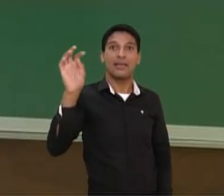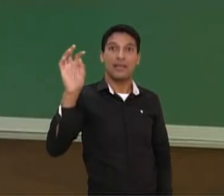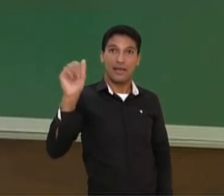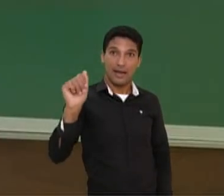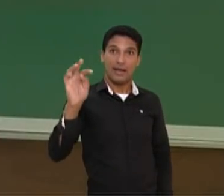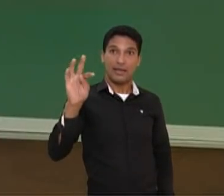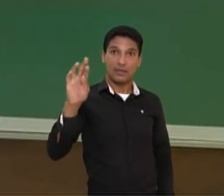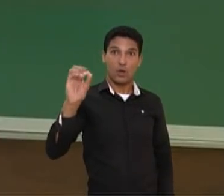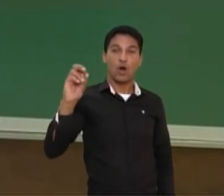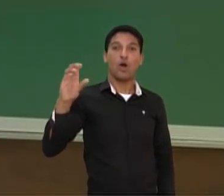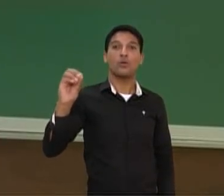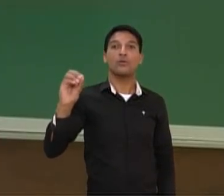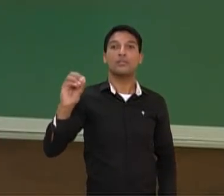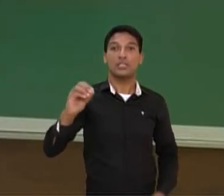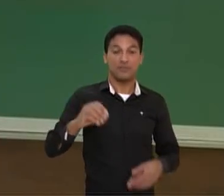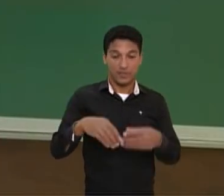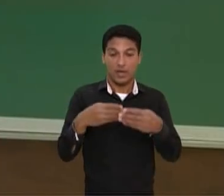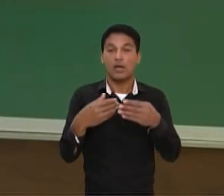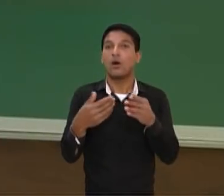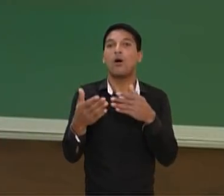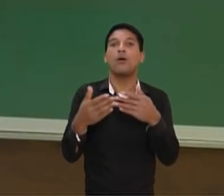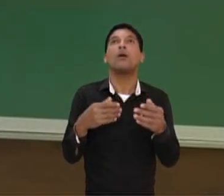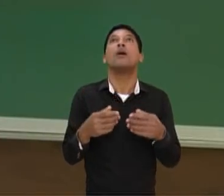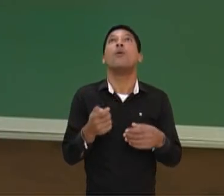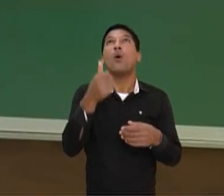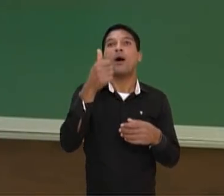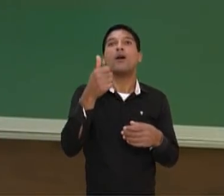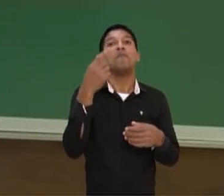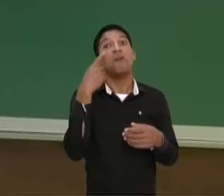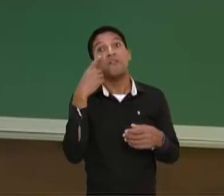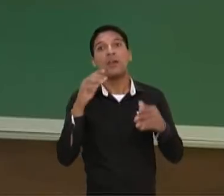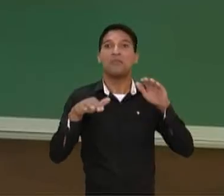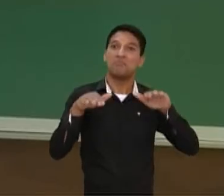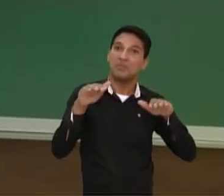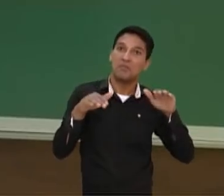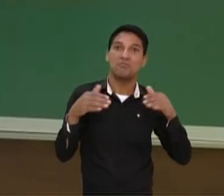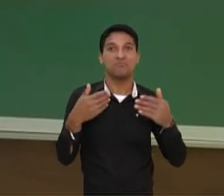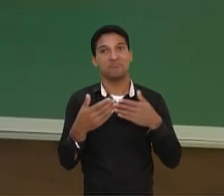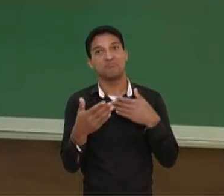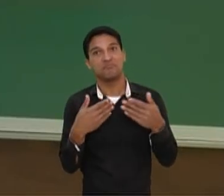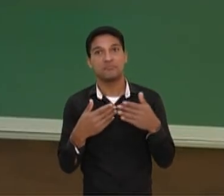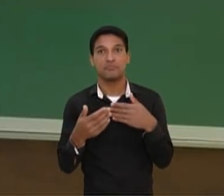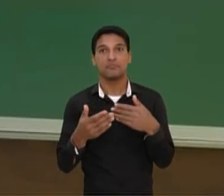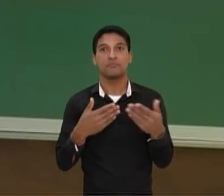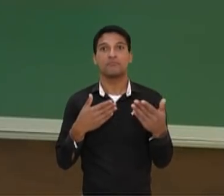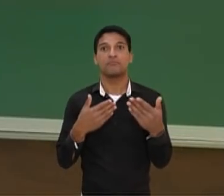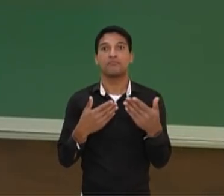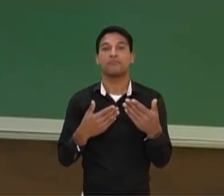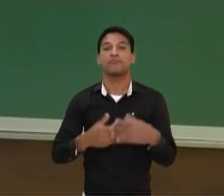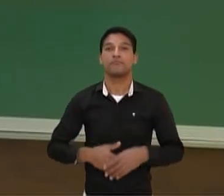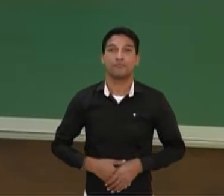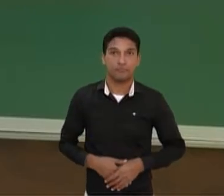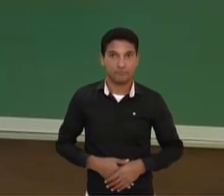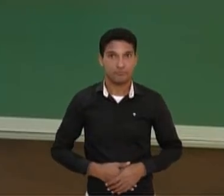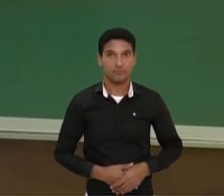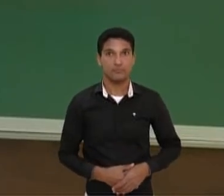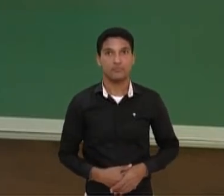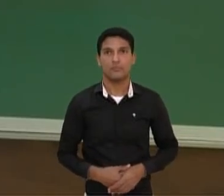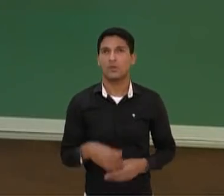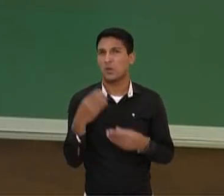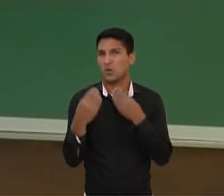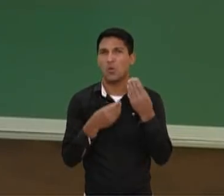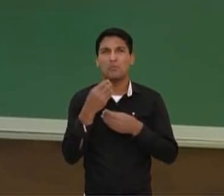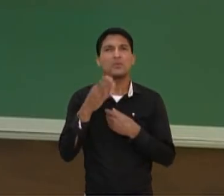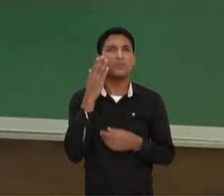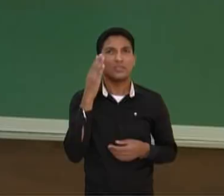acontecer. Então, esse experimento é aleatório? Se a moeda for boa, não for viciada, sim, é um experimento aleatório, tá? E como que eu sei